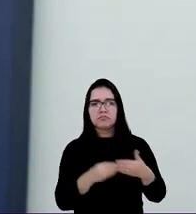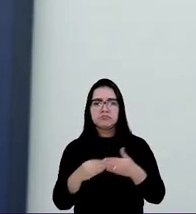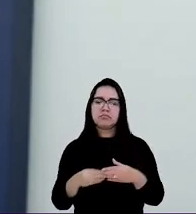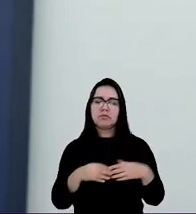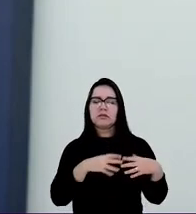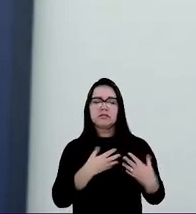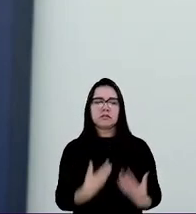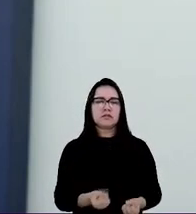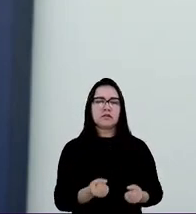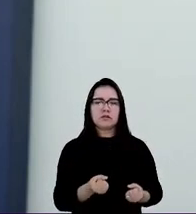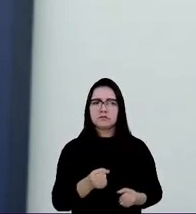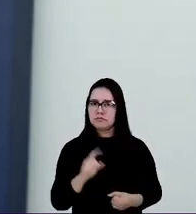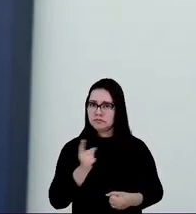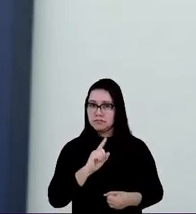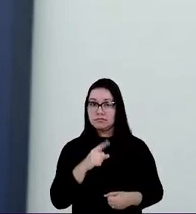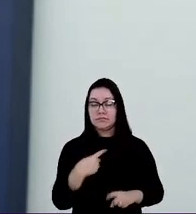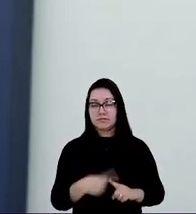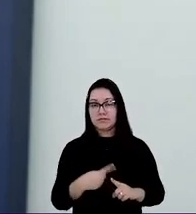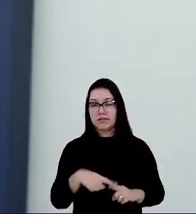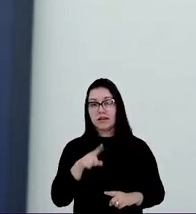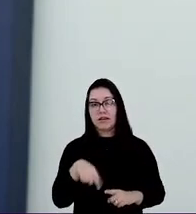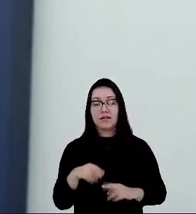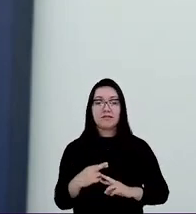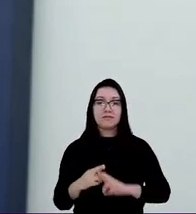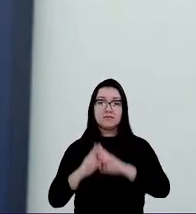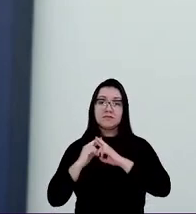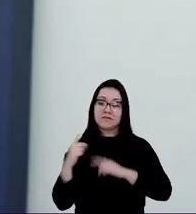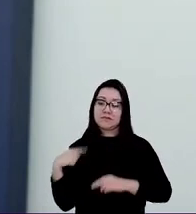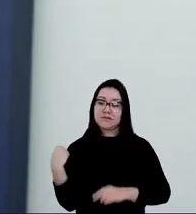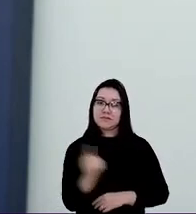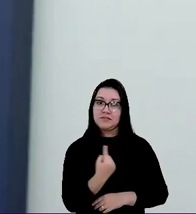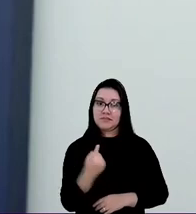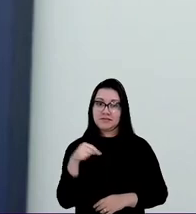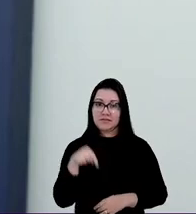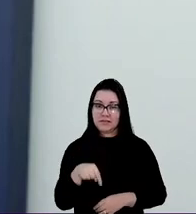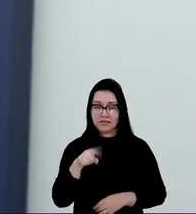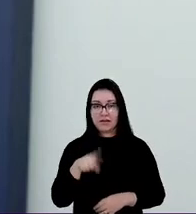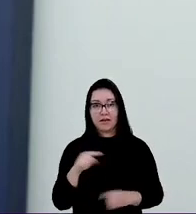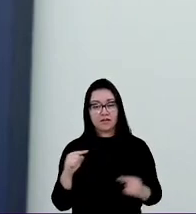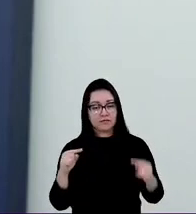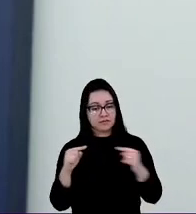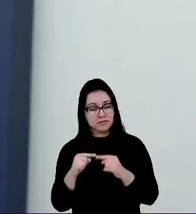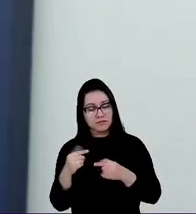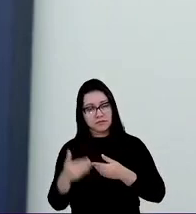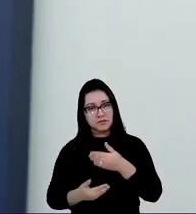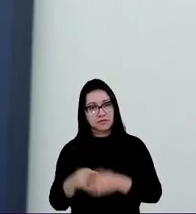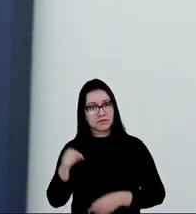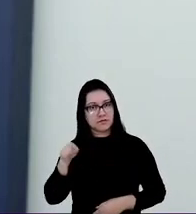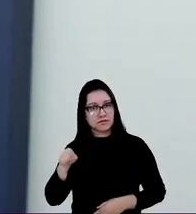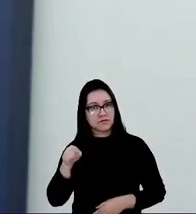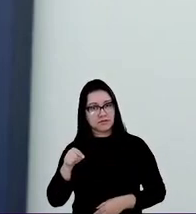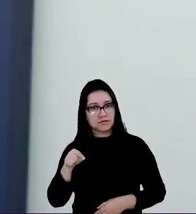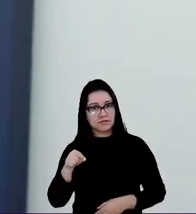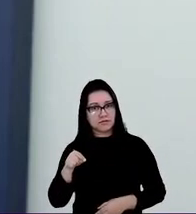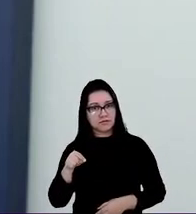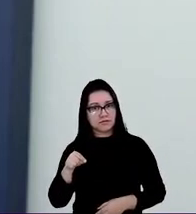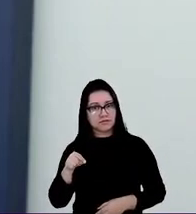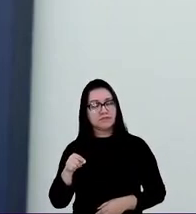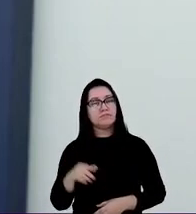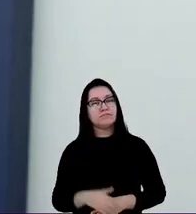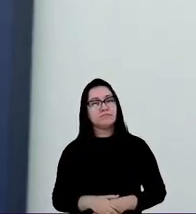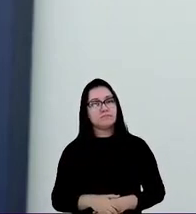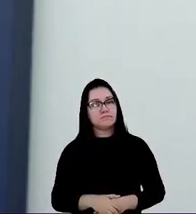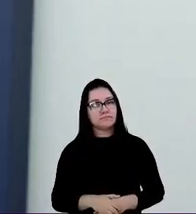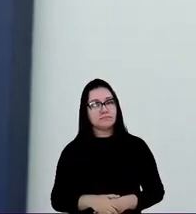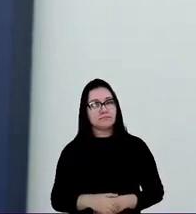porque eu acho que é uma responsabilidade nossa com relação ao procedimento desta monta e